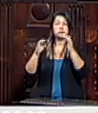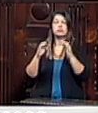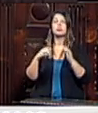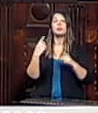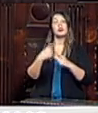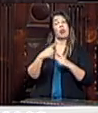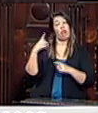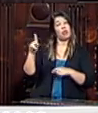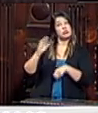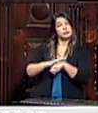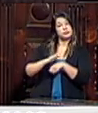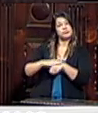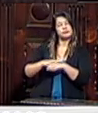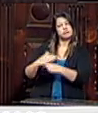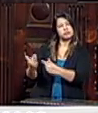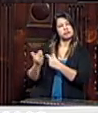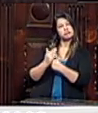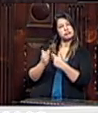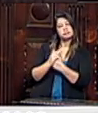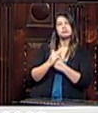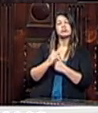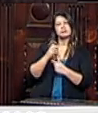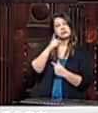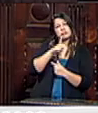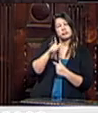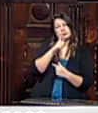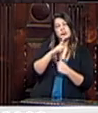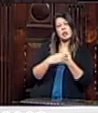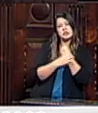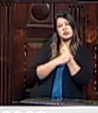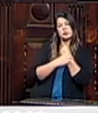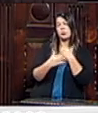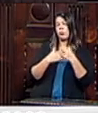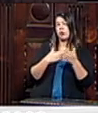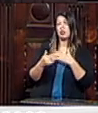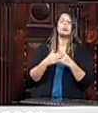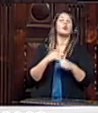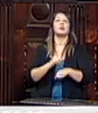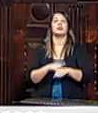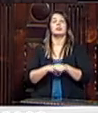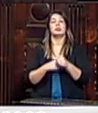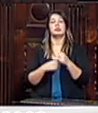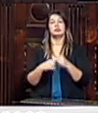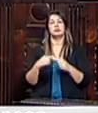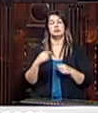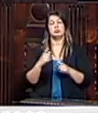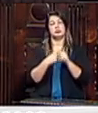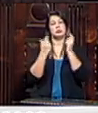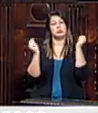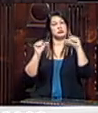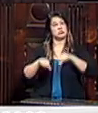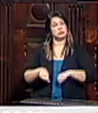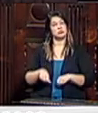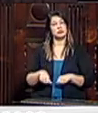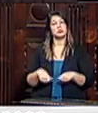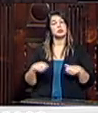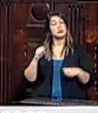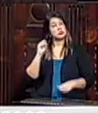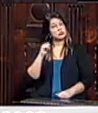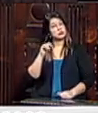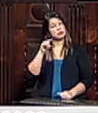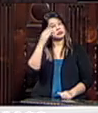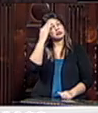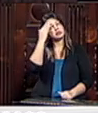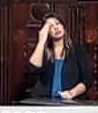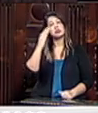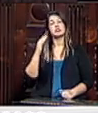que nos garante uma travessia segura em qualquer momento de crise. Agora, se entender que é momento de